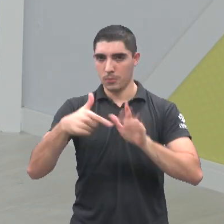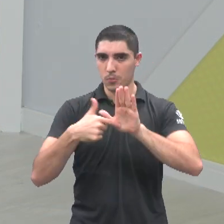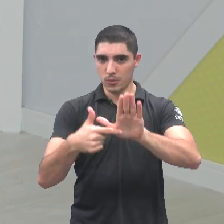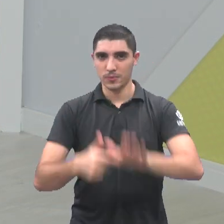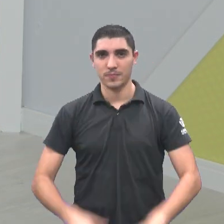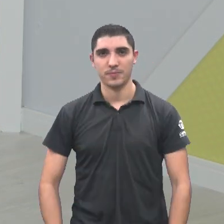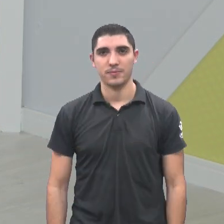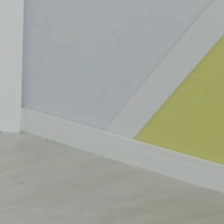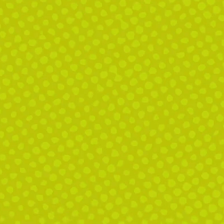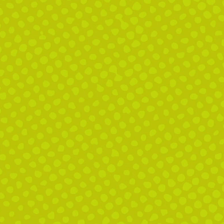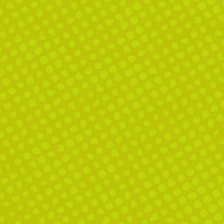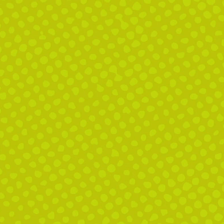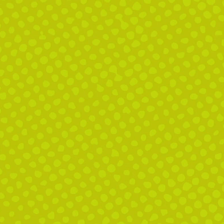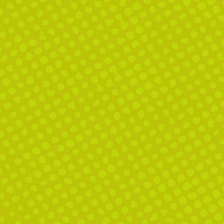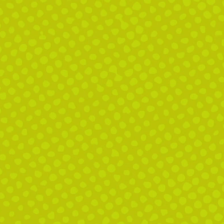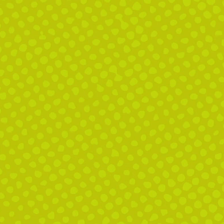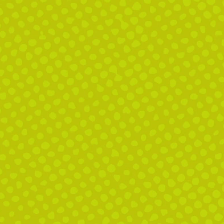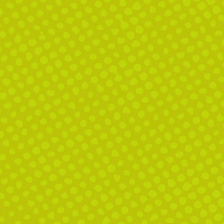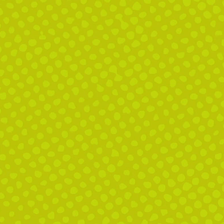voltamos.